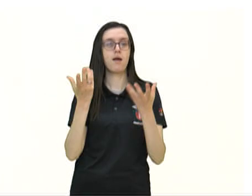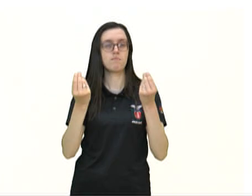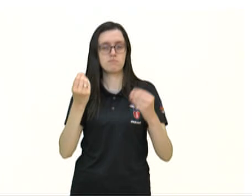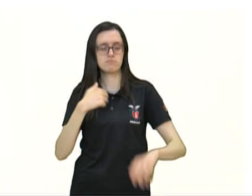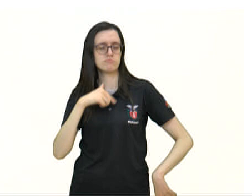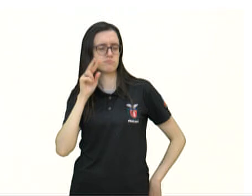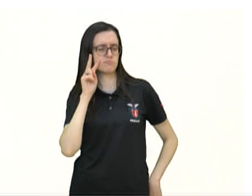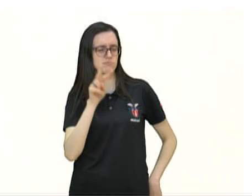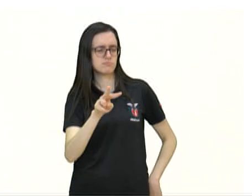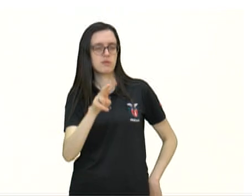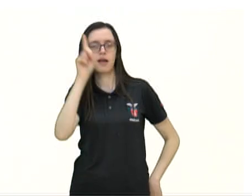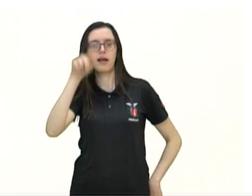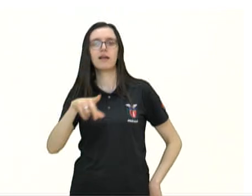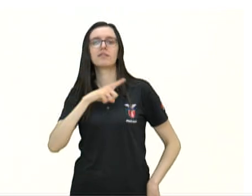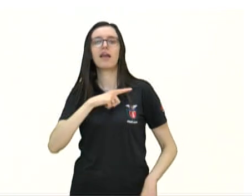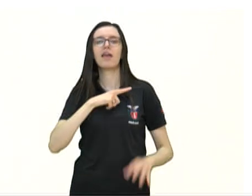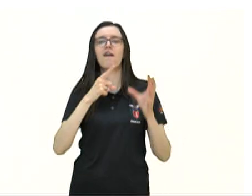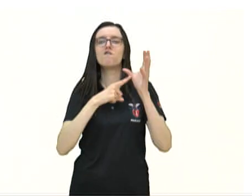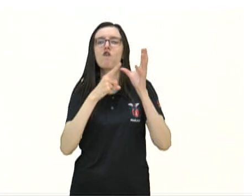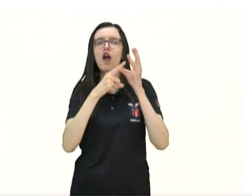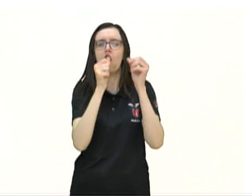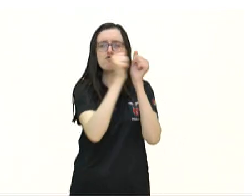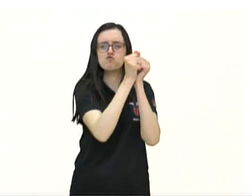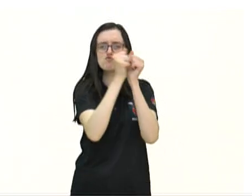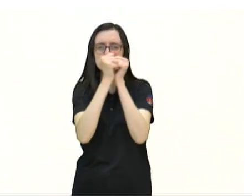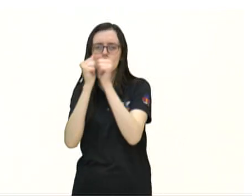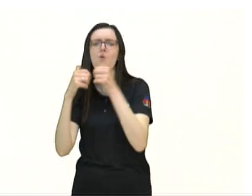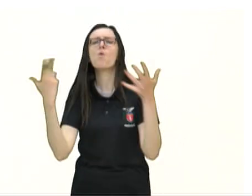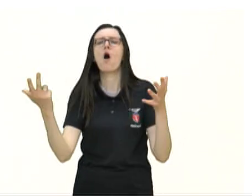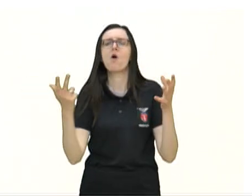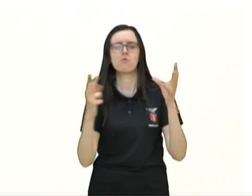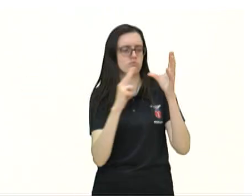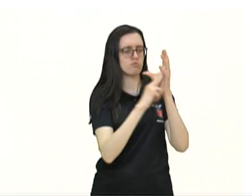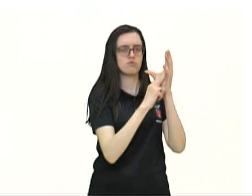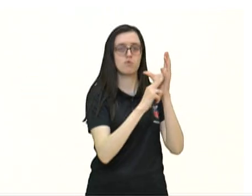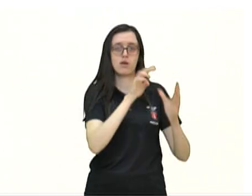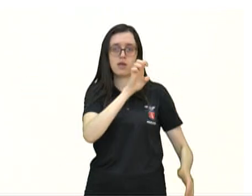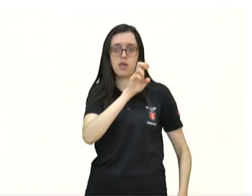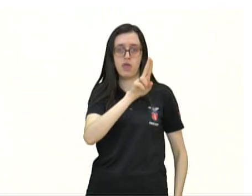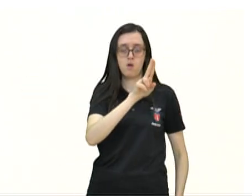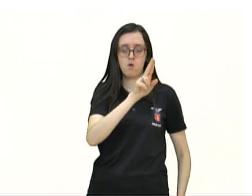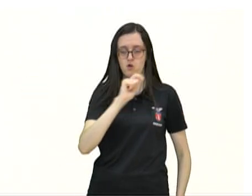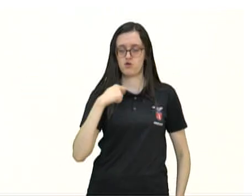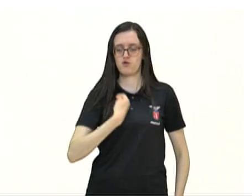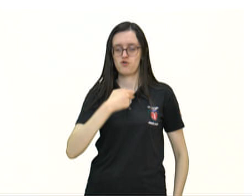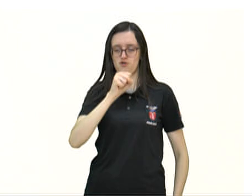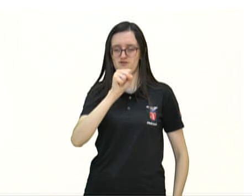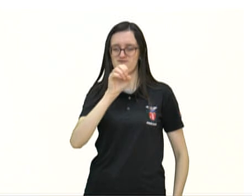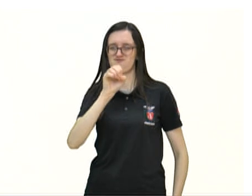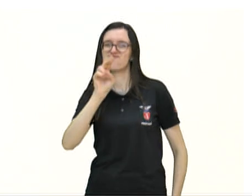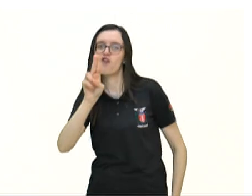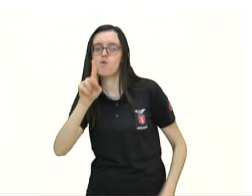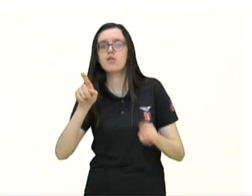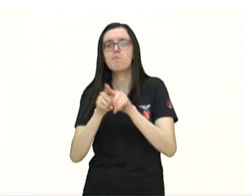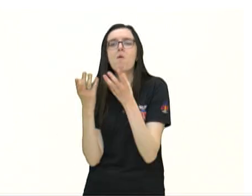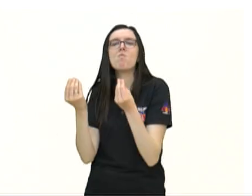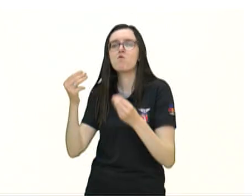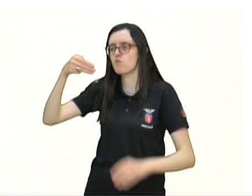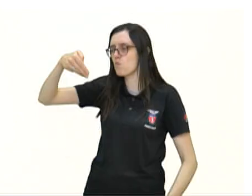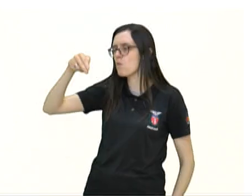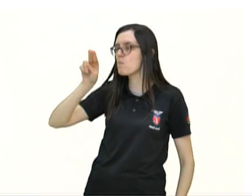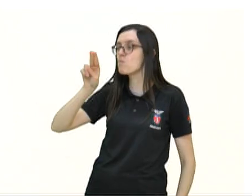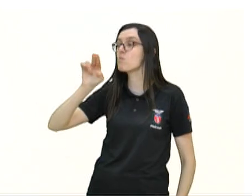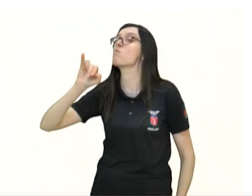esses meus encontros de vogais. Quais são os ditongos? O eu, o sou e o muito. Olha só que o u e o i